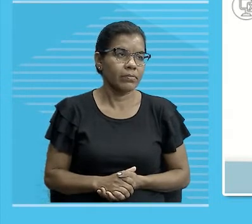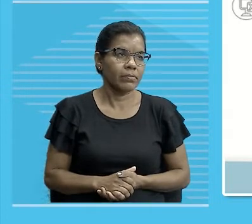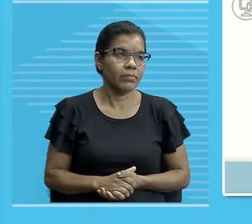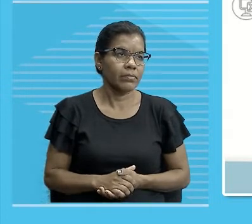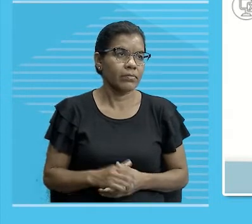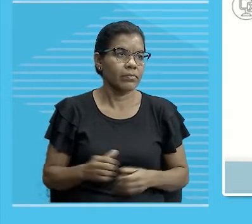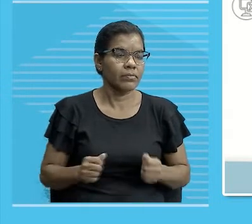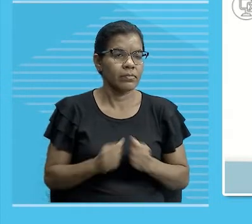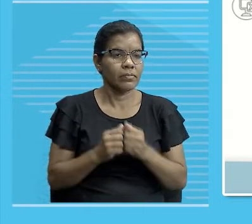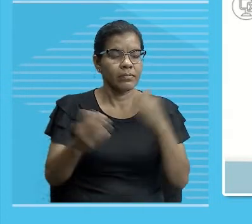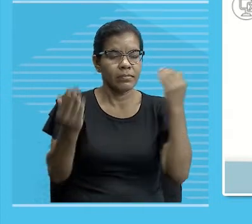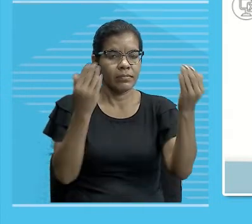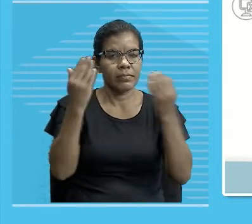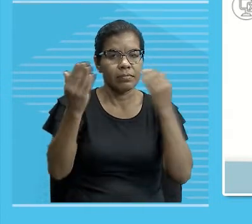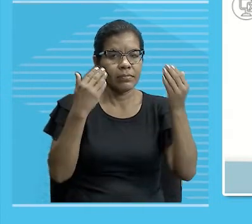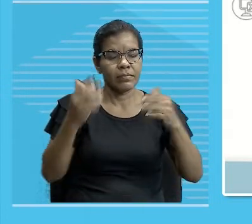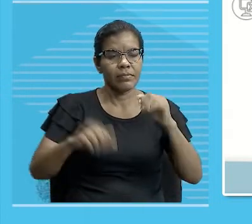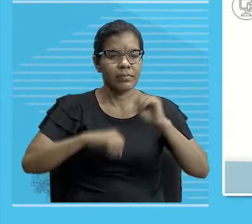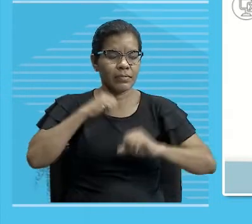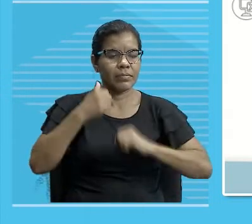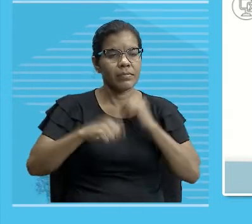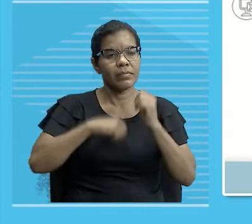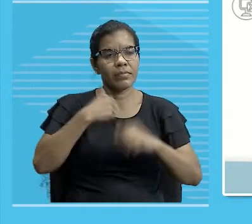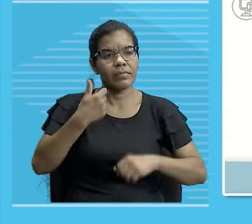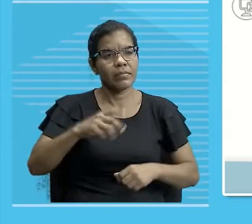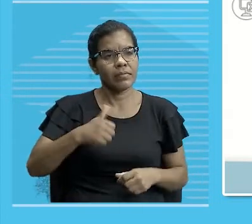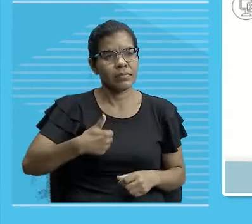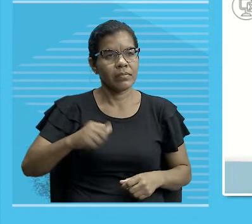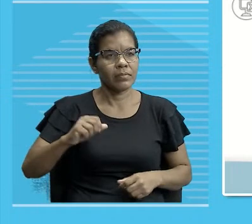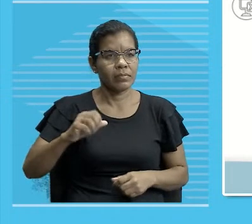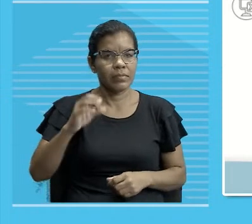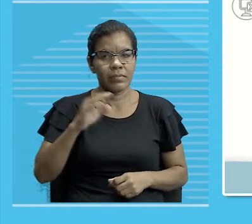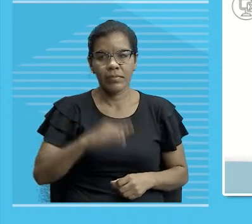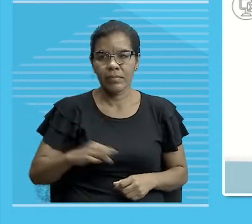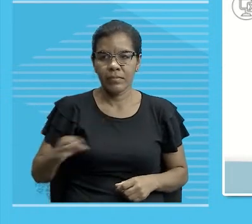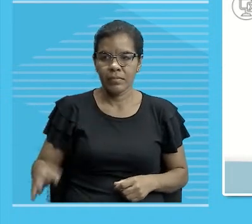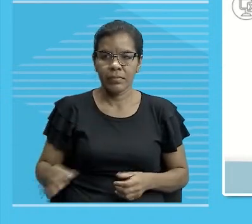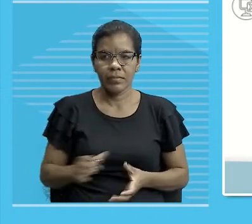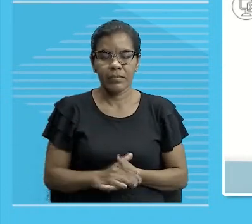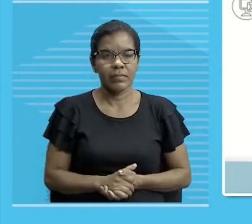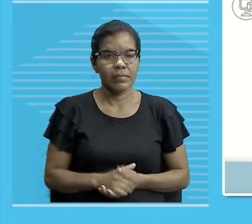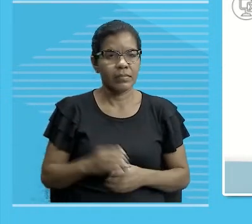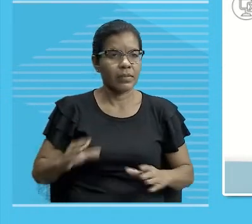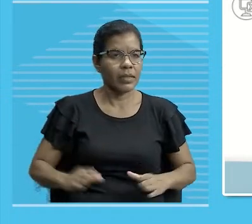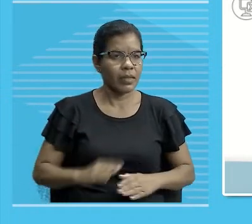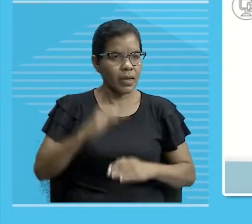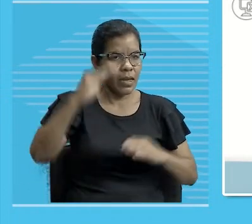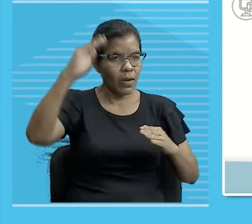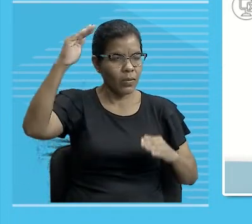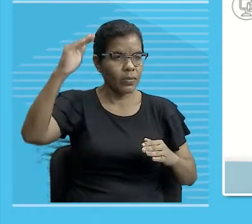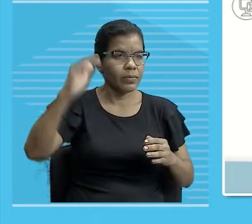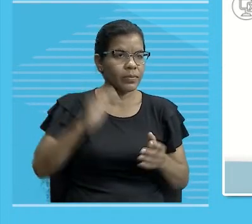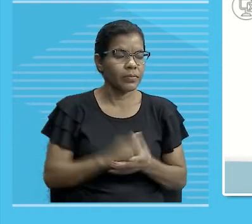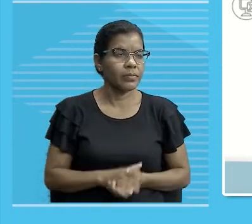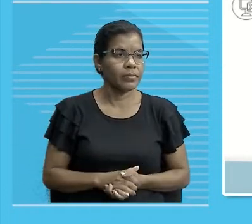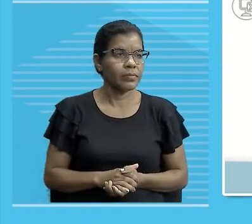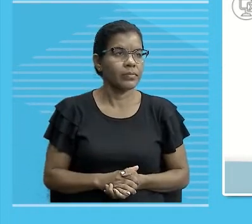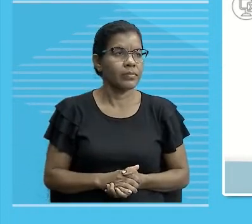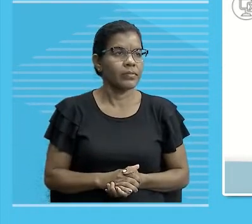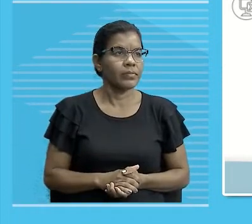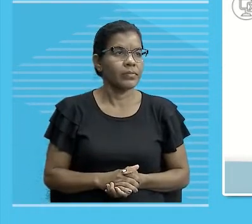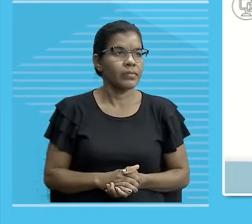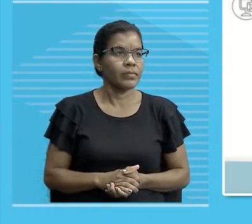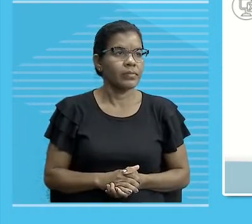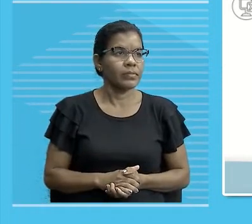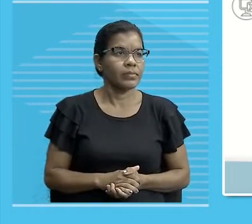Acompanhamentos psicológicos. Ansiedade em torno de 10%. Quer dizer, realmente é bem alto, né? A gente está considerando aí os dois gêneros,